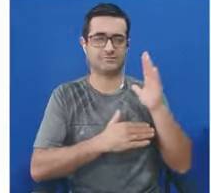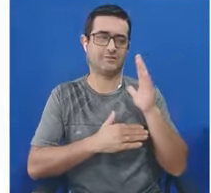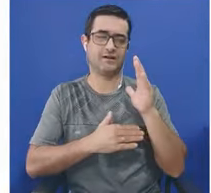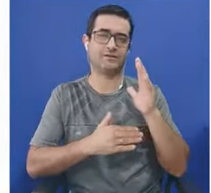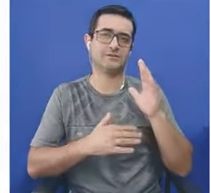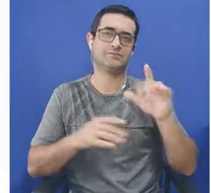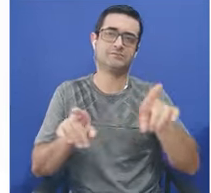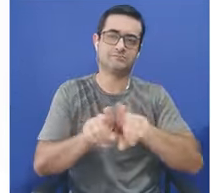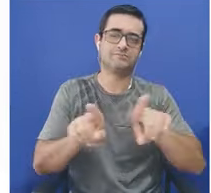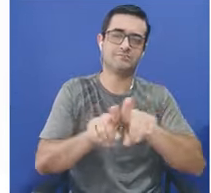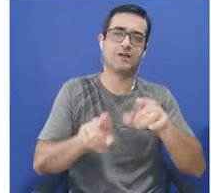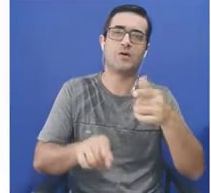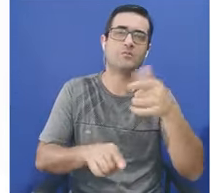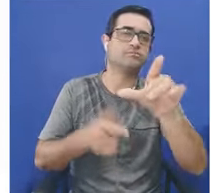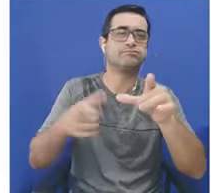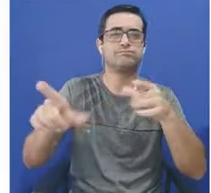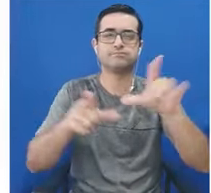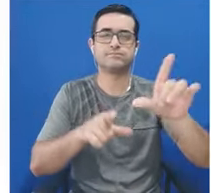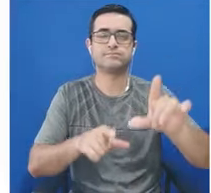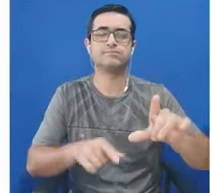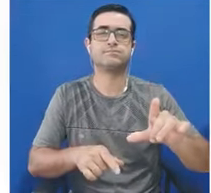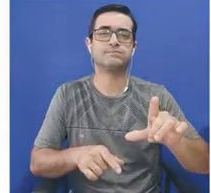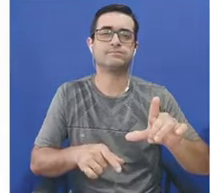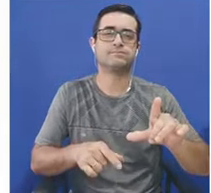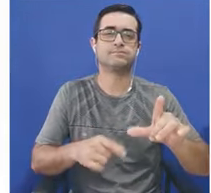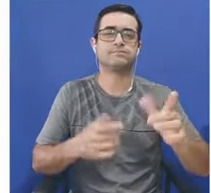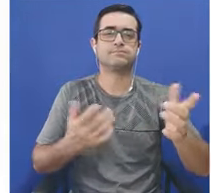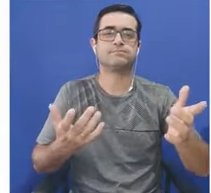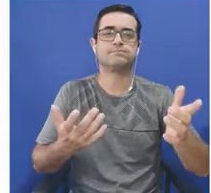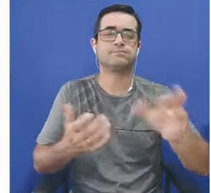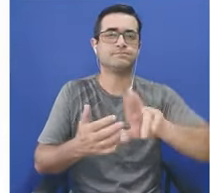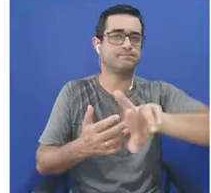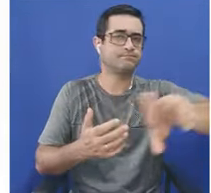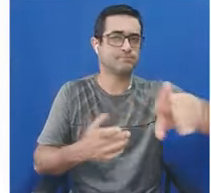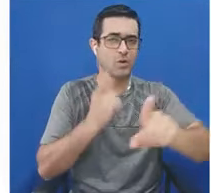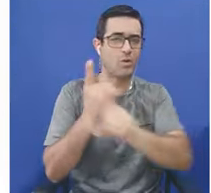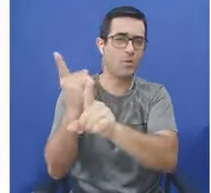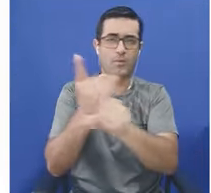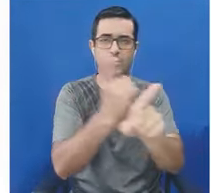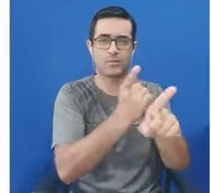né, outras sintéticas, mas as naturais principalmente, elas são